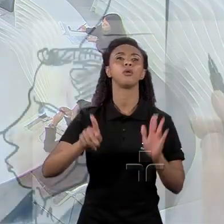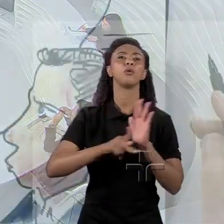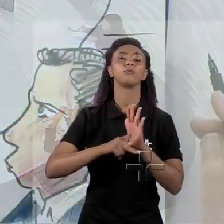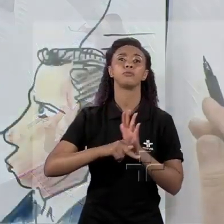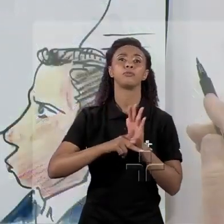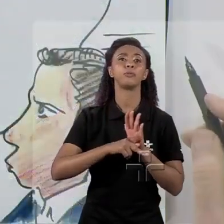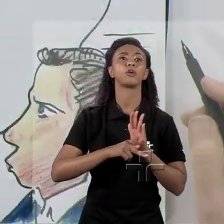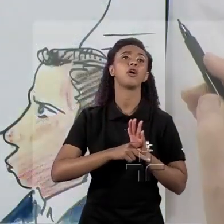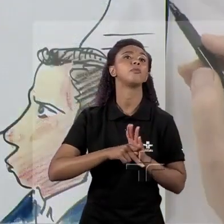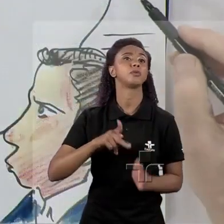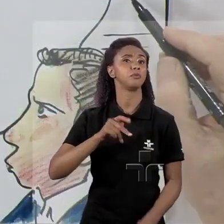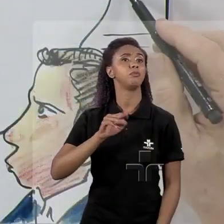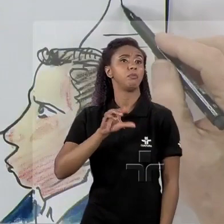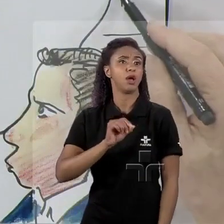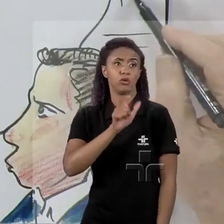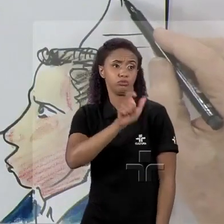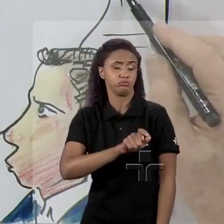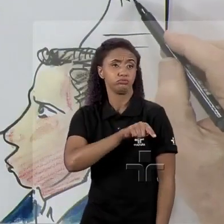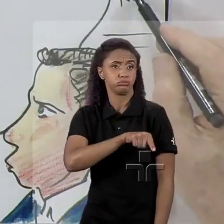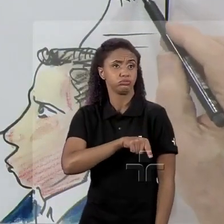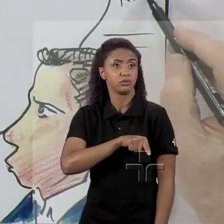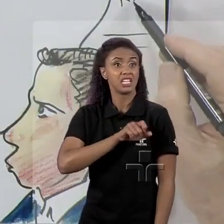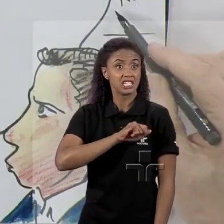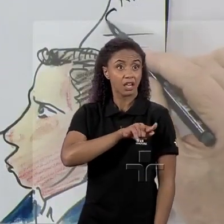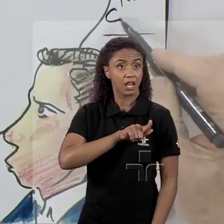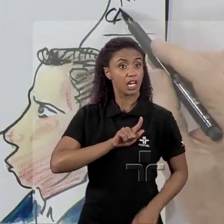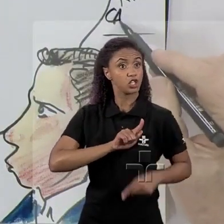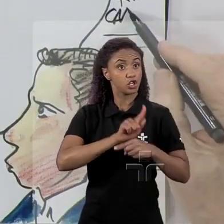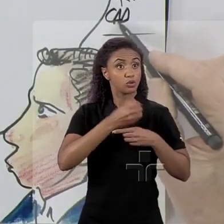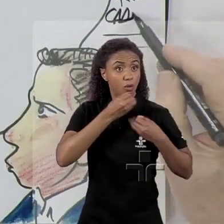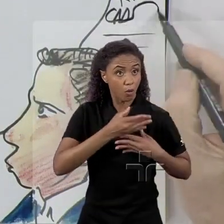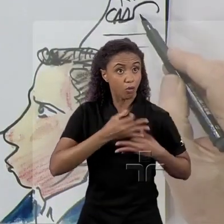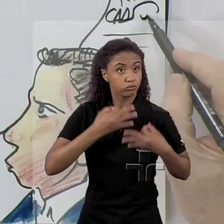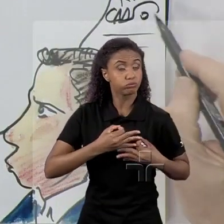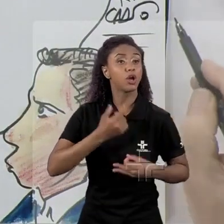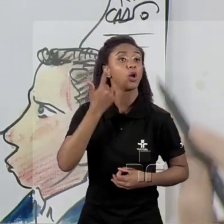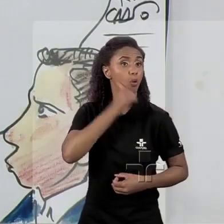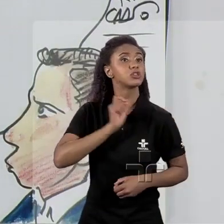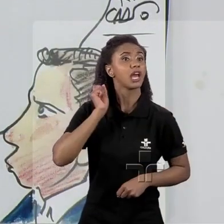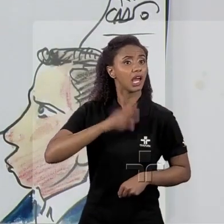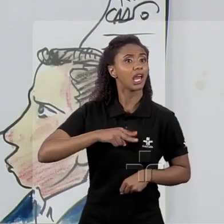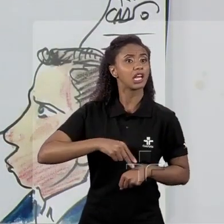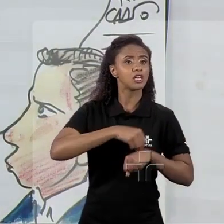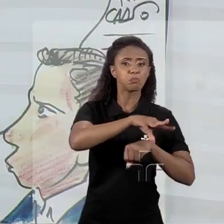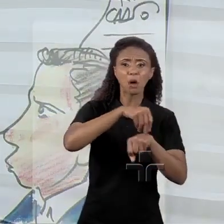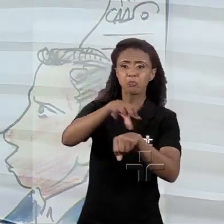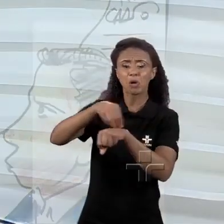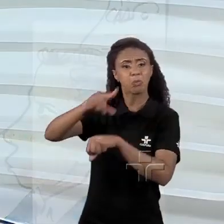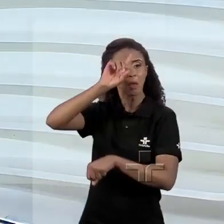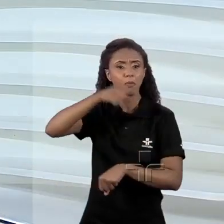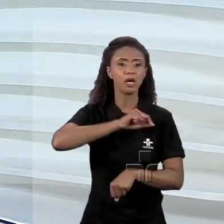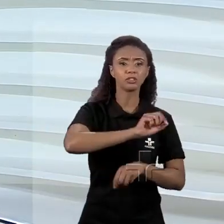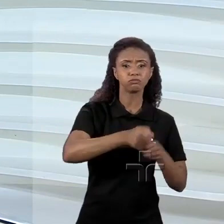Paulo Guedes, que aliás é o correto. Um bom gestor, Ricardo, delega, e eu tenho absoluta segurança de